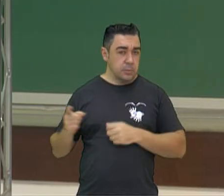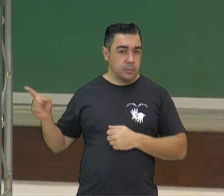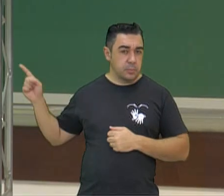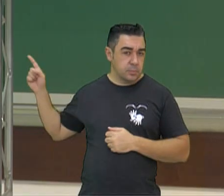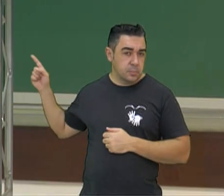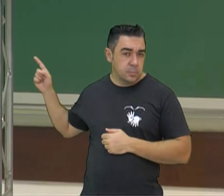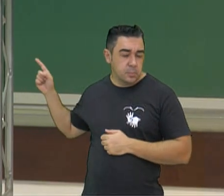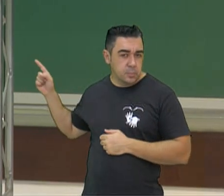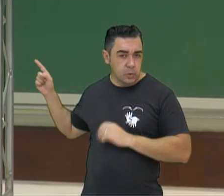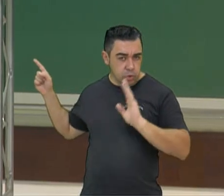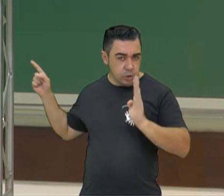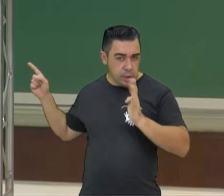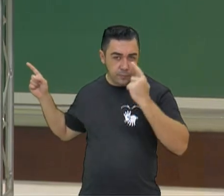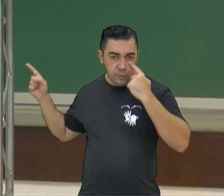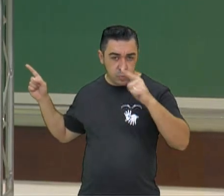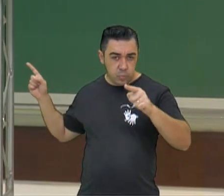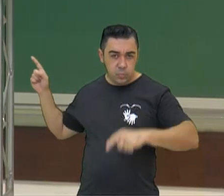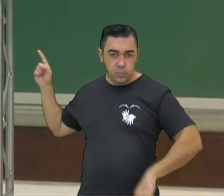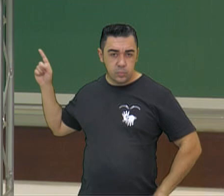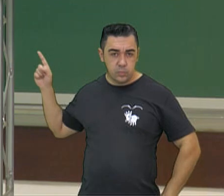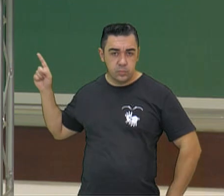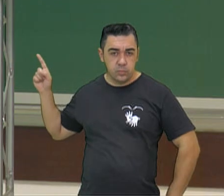neste mapinha